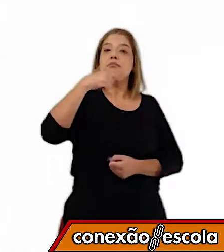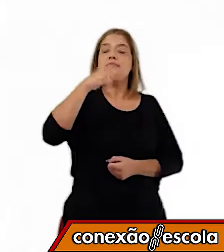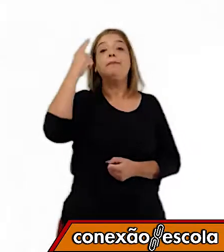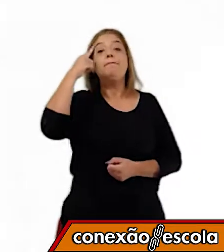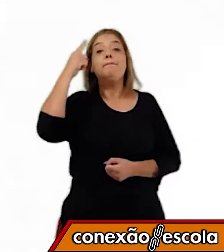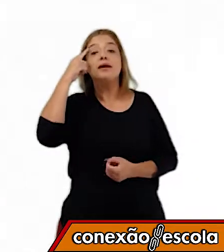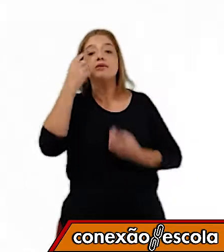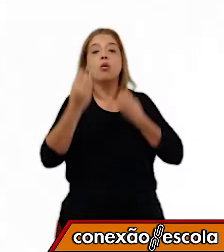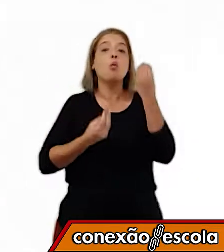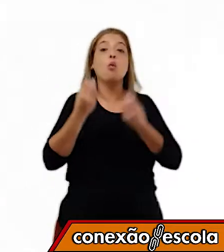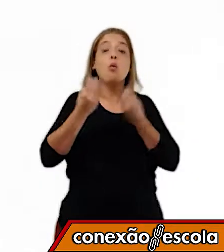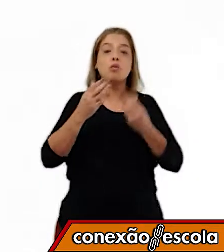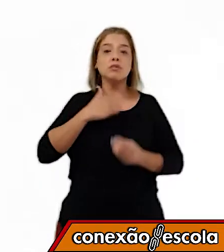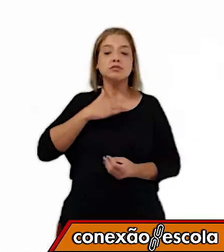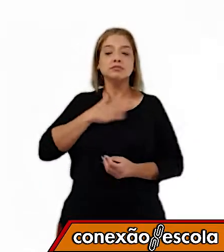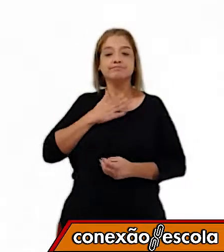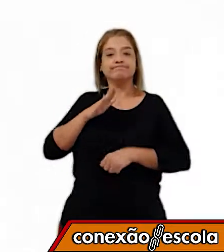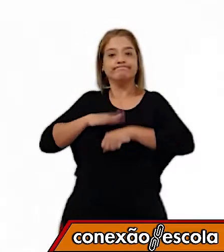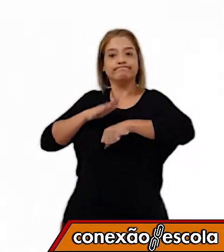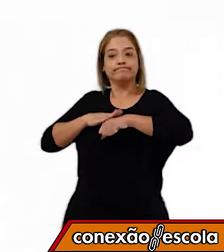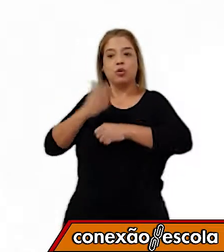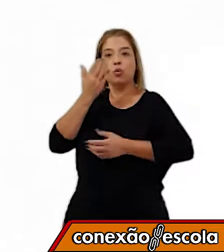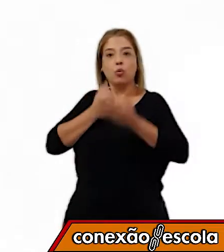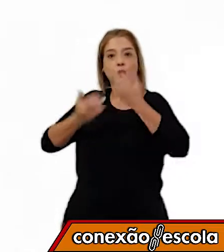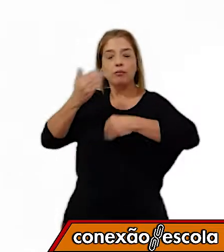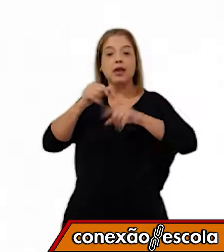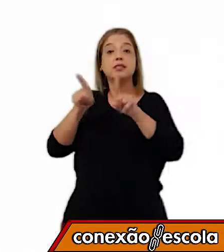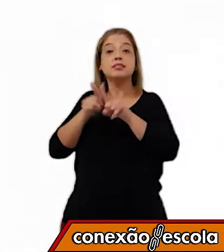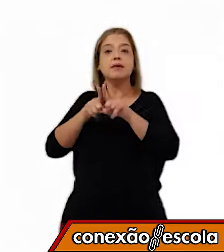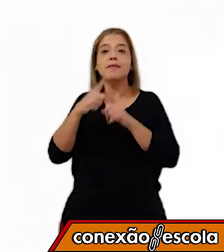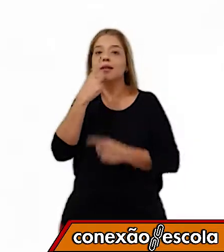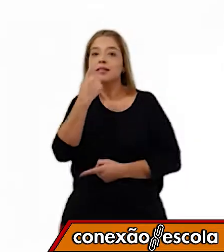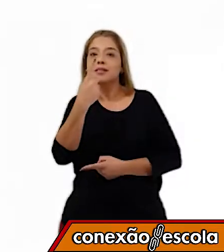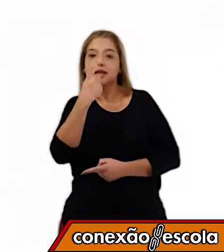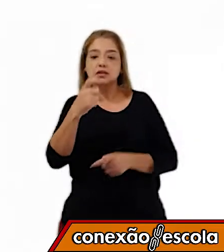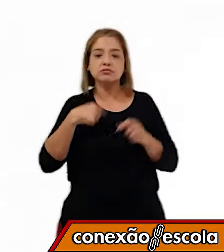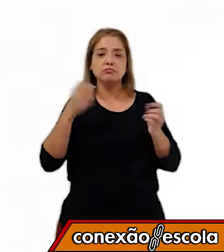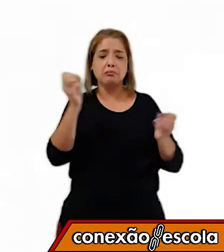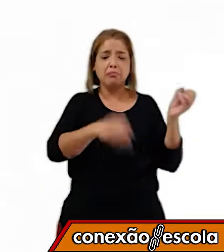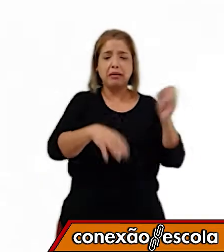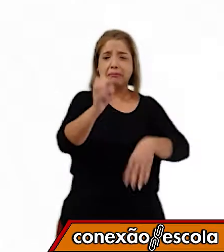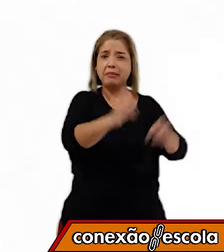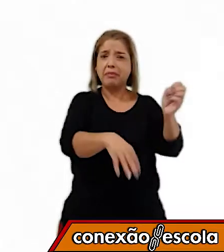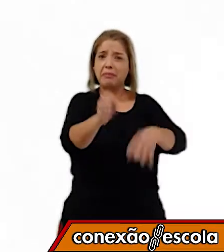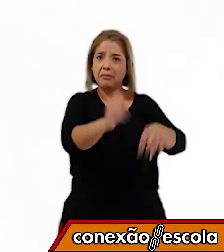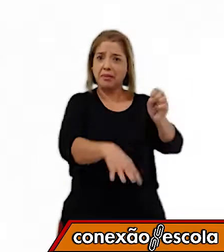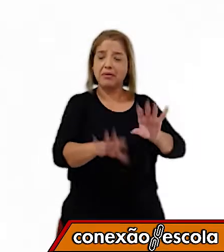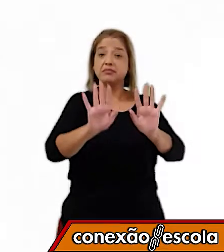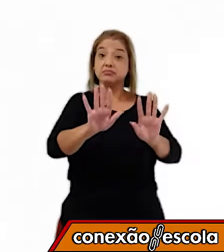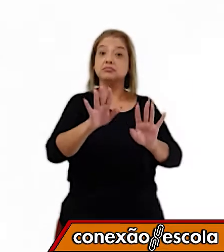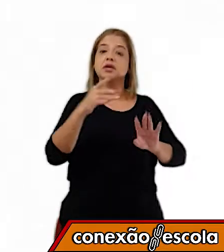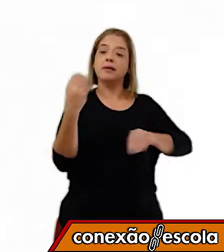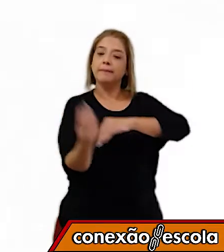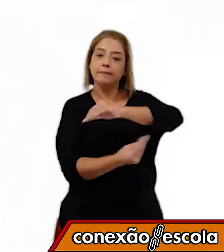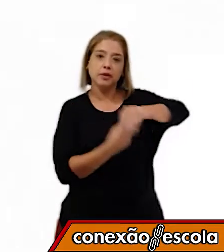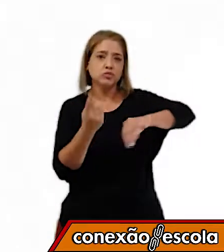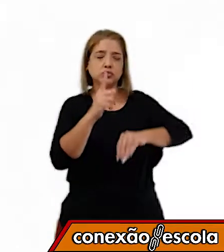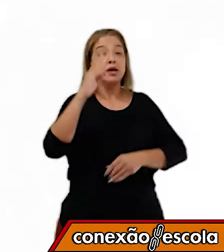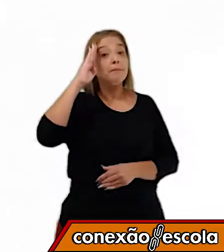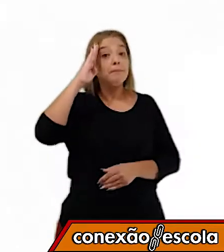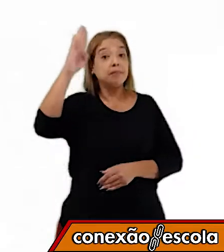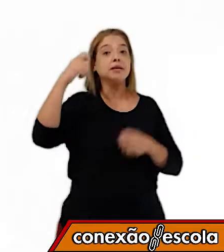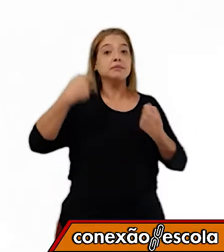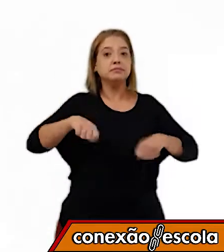e na quantidade de lixo que a gente produz, e principalmente encaminhar para a reciclagem aqueles que podem